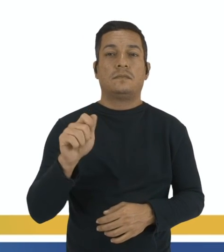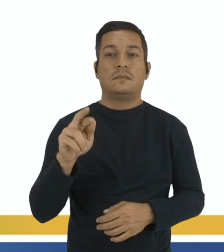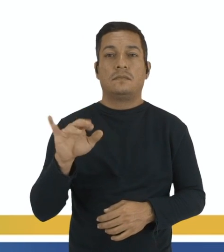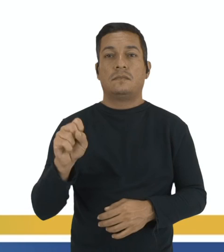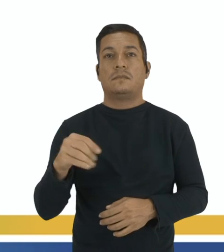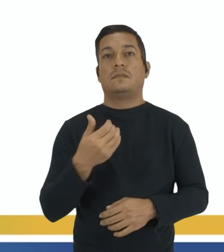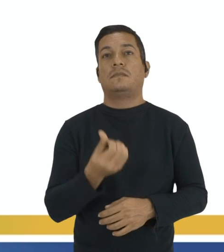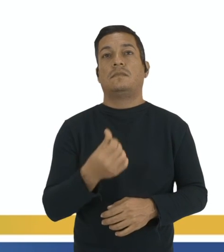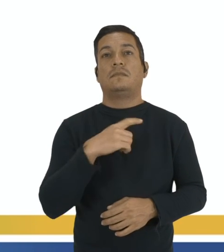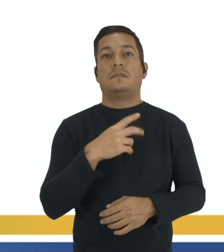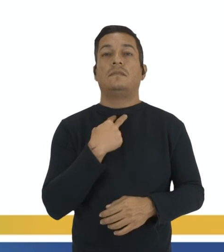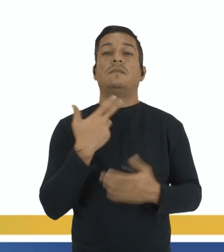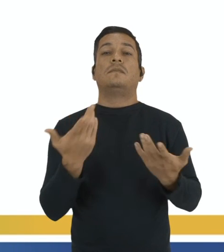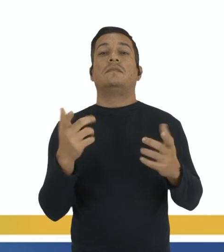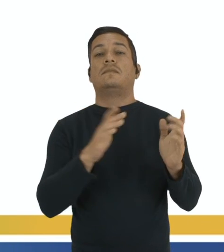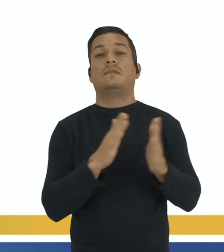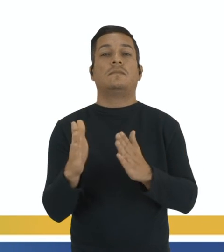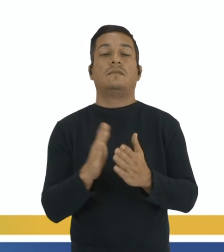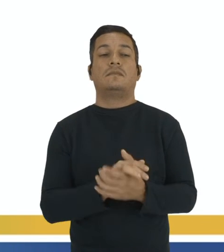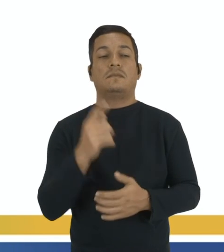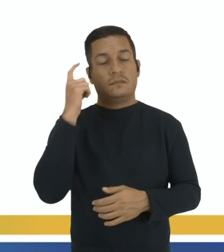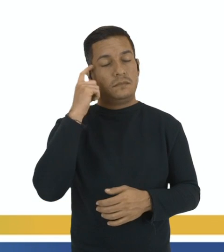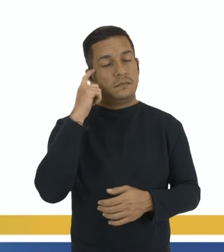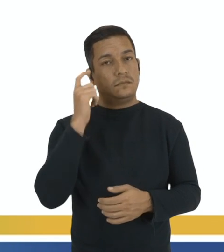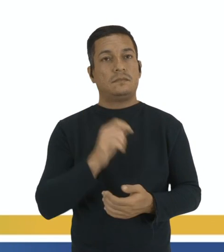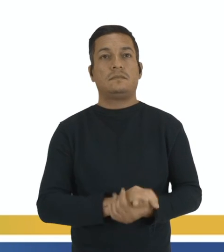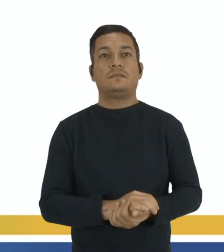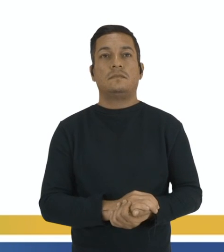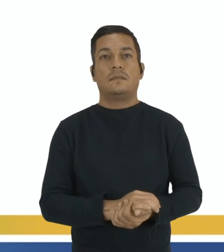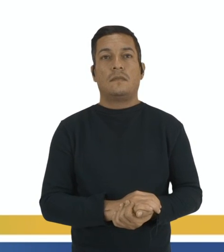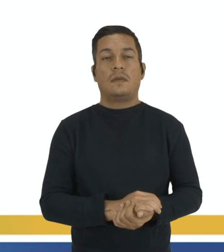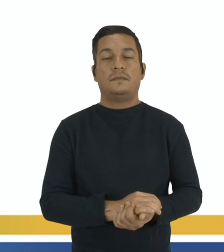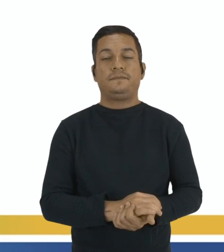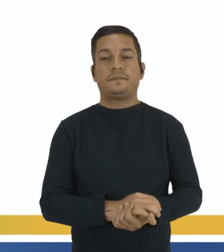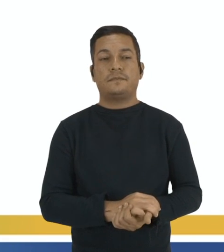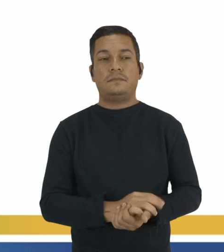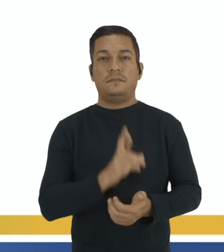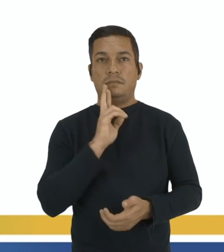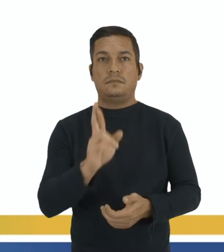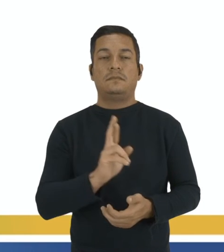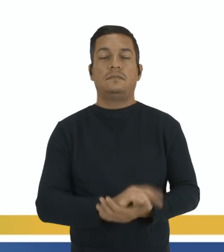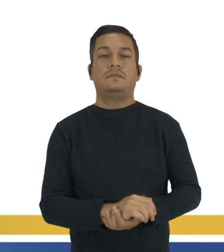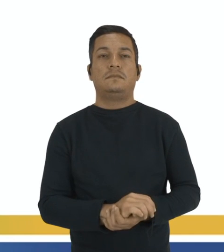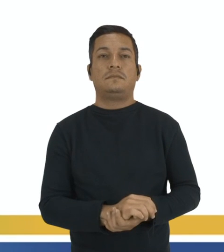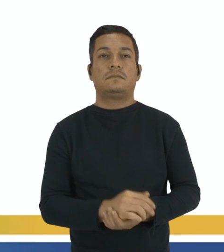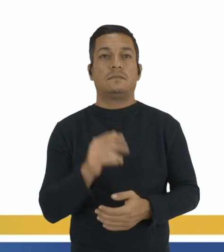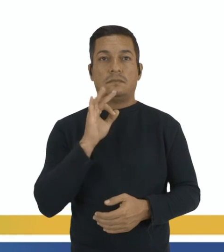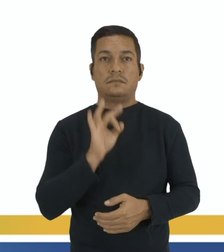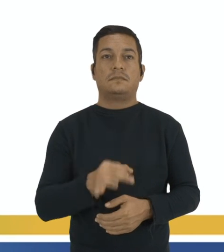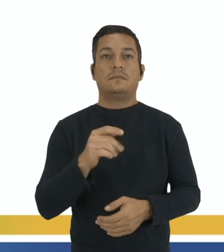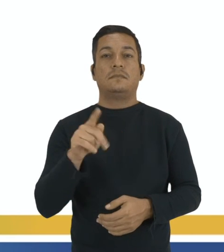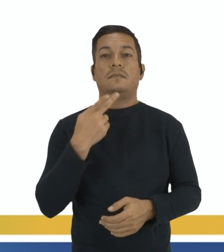6 ocupa qual ordem, pessoal? Pensa um pouquinho aí e vamos lá para a resposta. Acertou quem